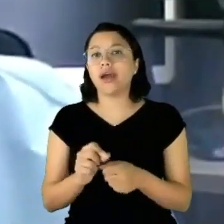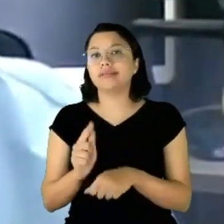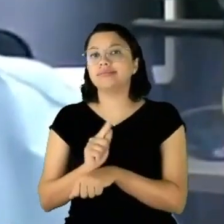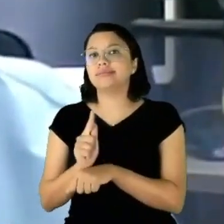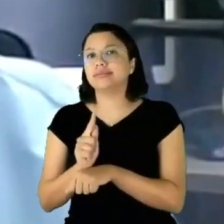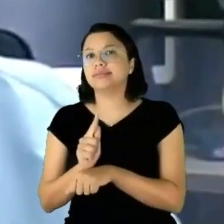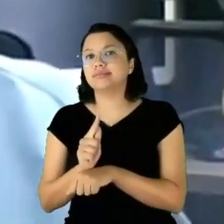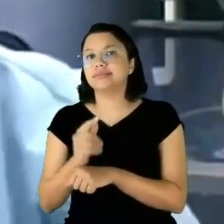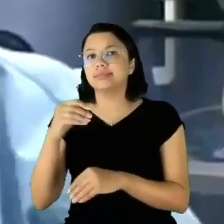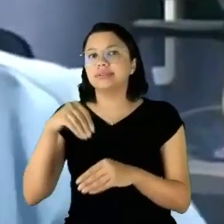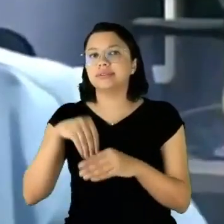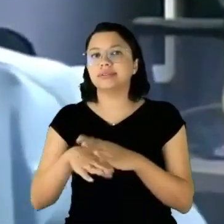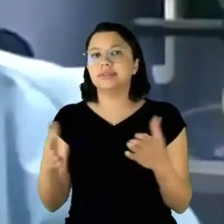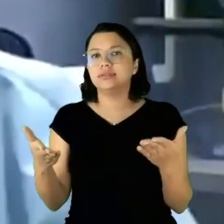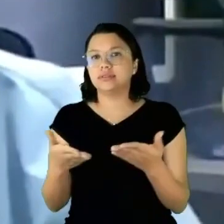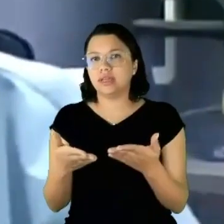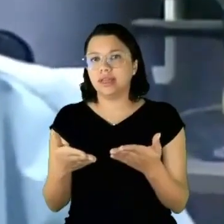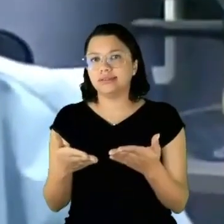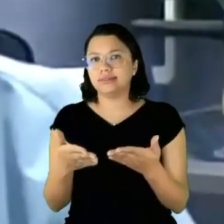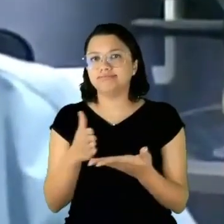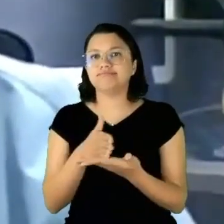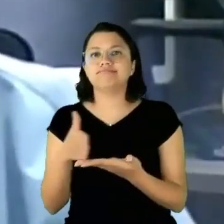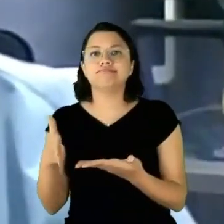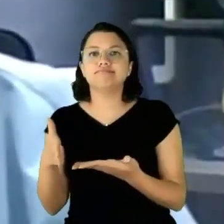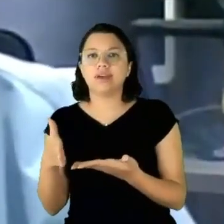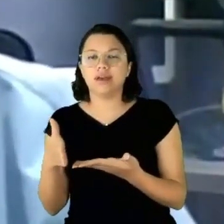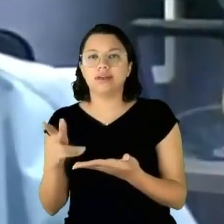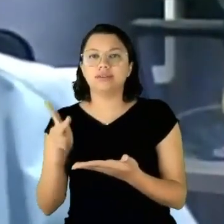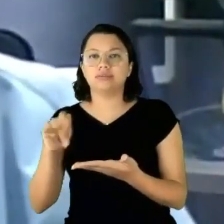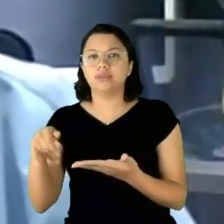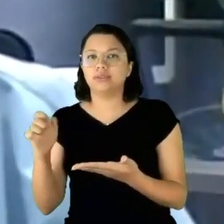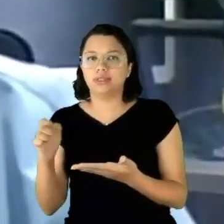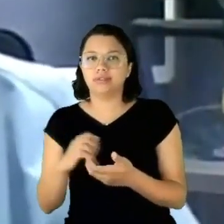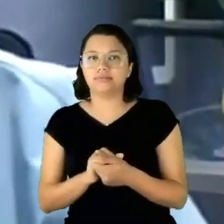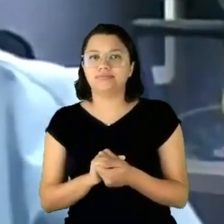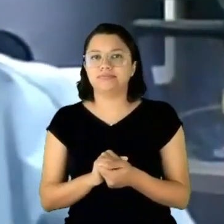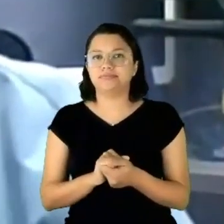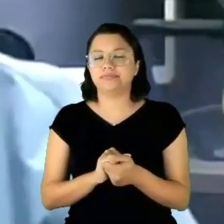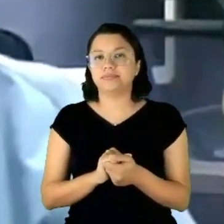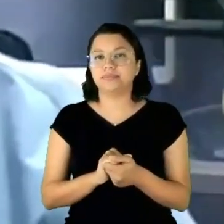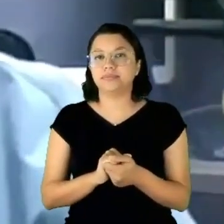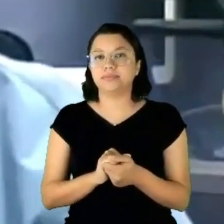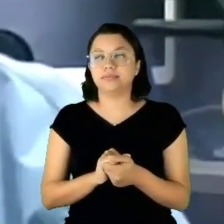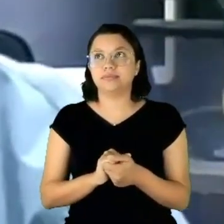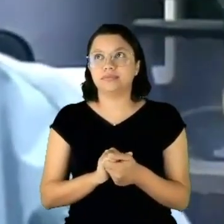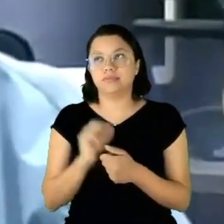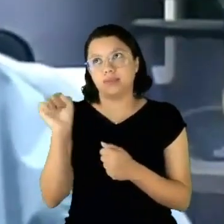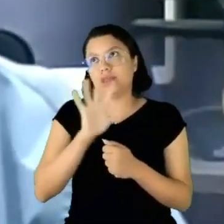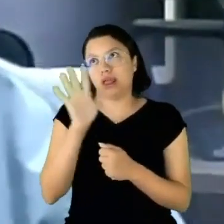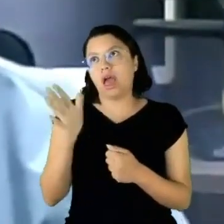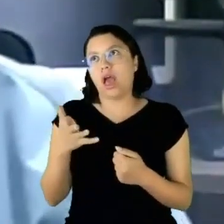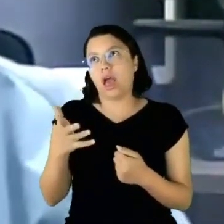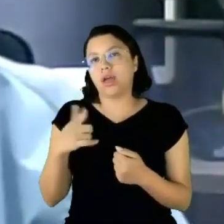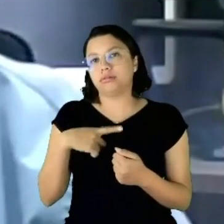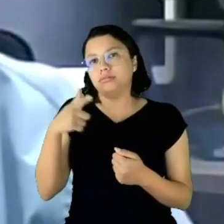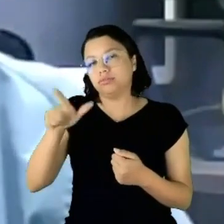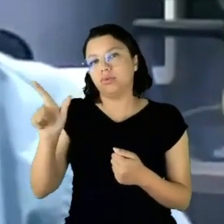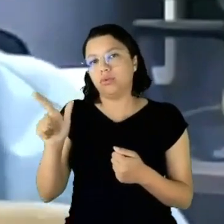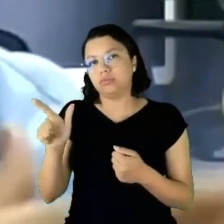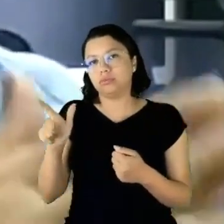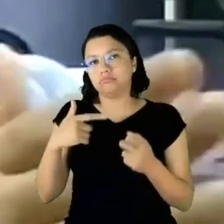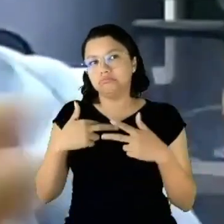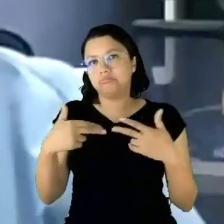dentro dessa parte do PJI. Lógico que temos outras situações